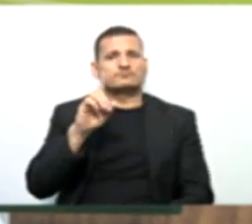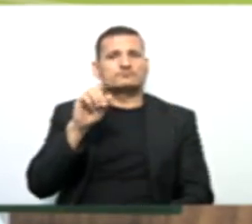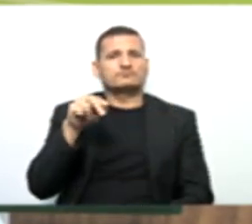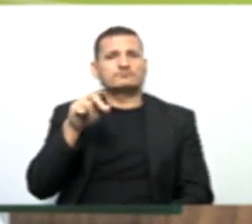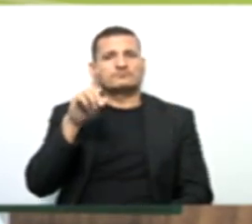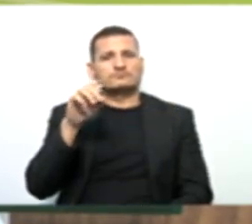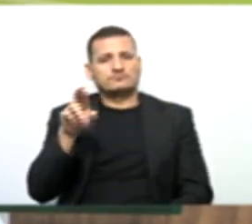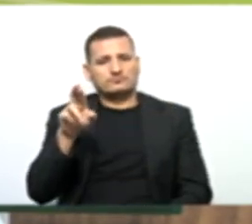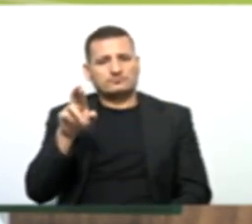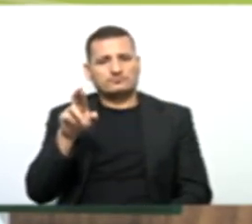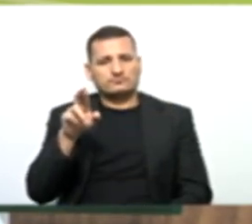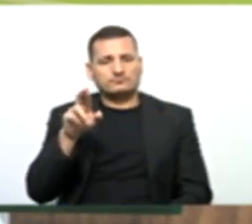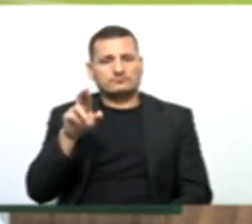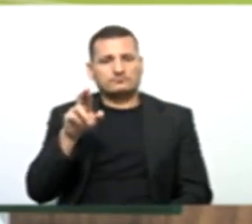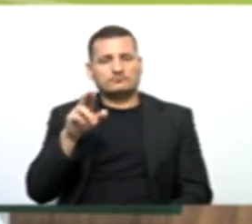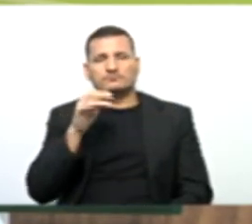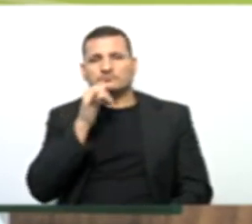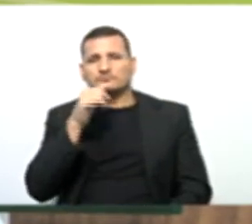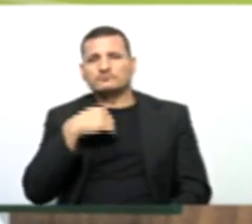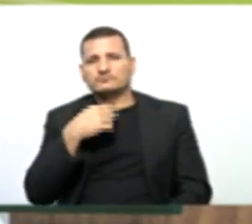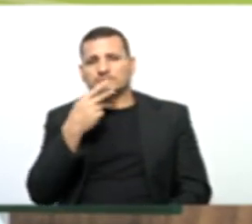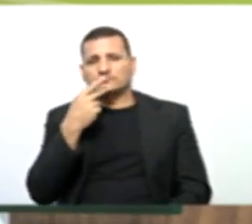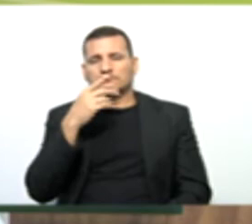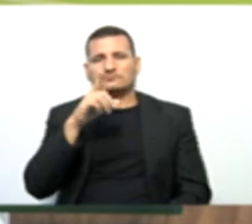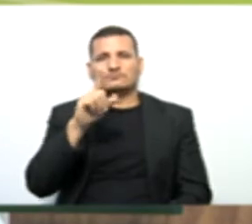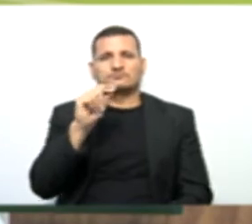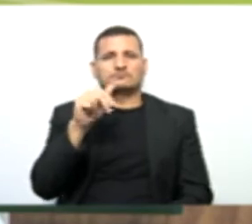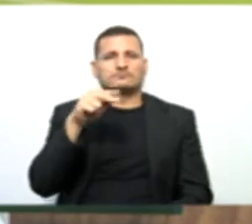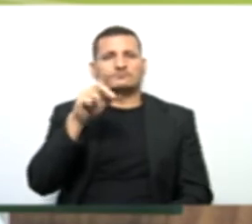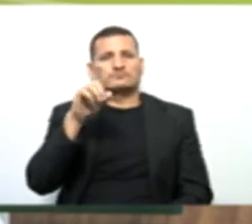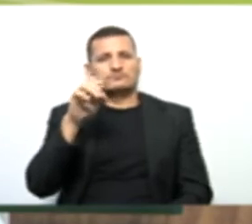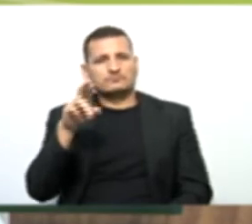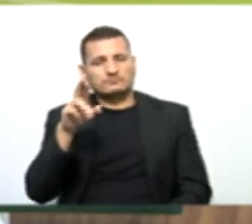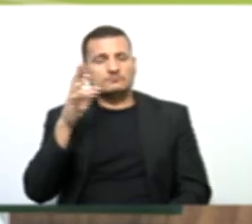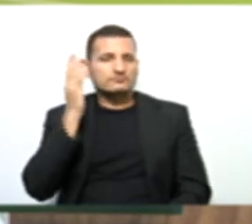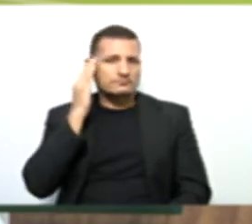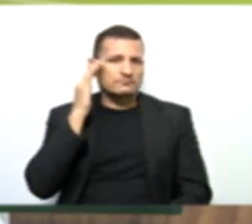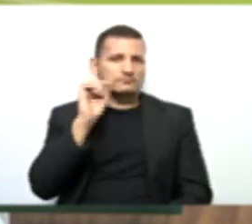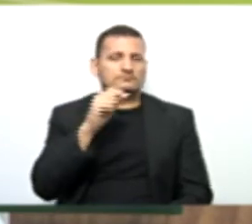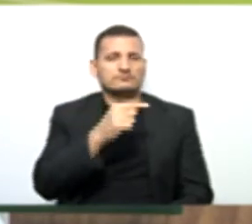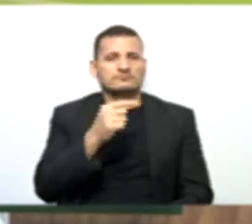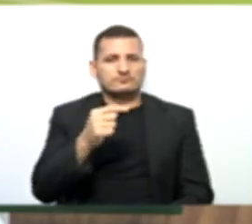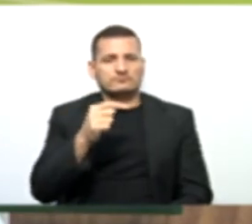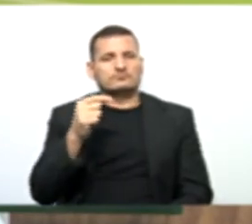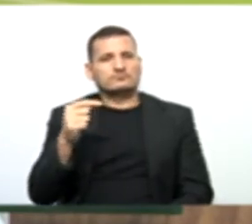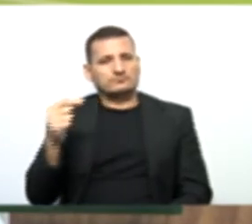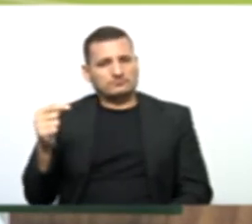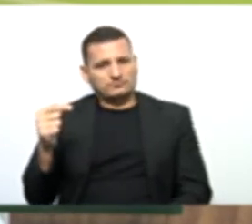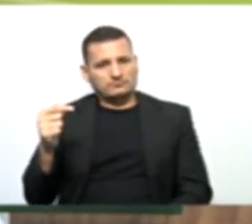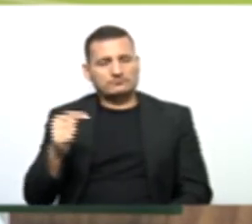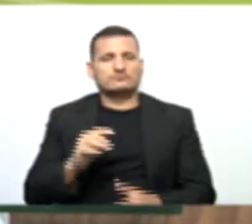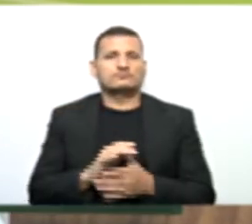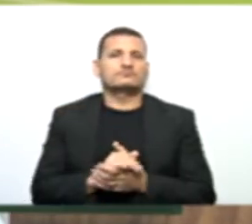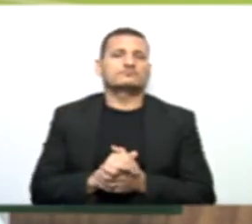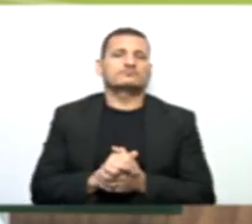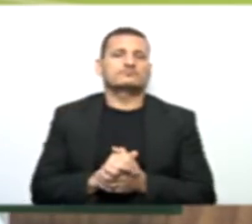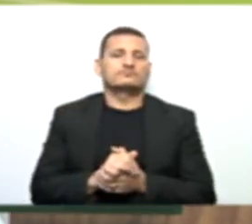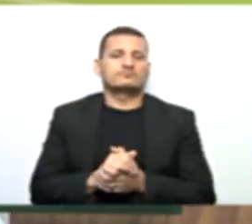Dunder, se eu falar dunder int, ele já sabe que é dois underlines no começo, int, dois underlines